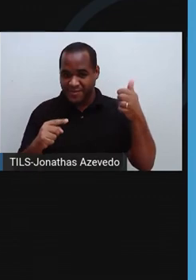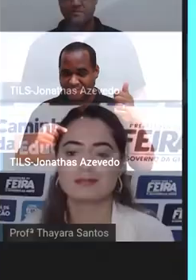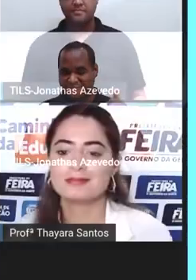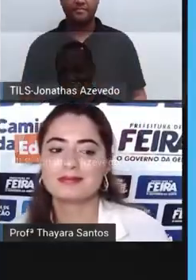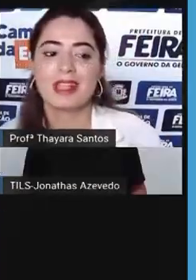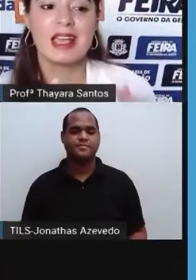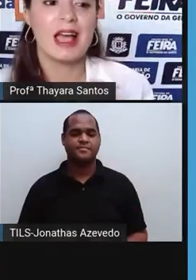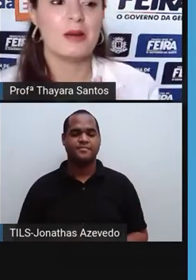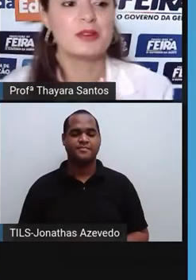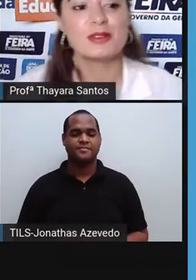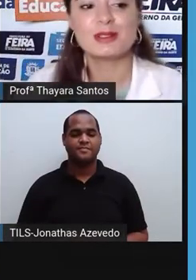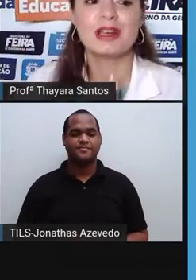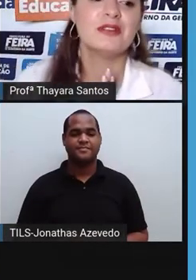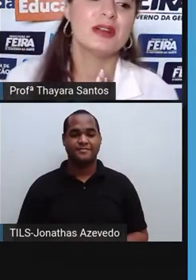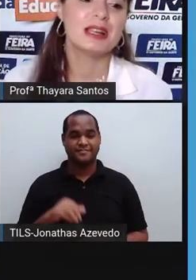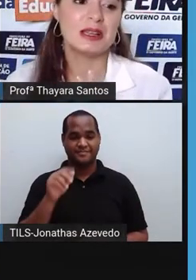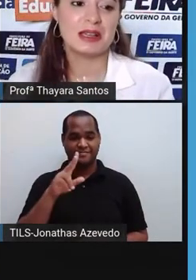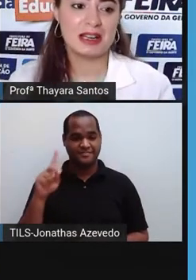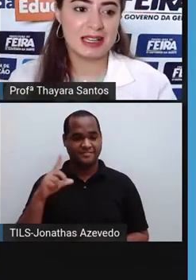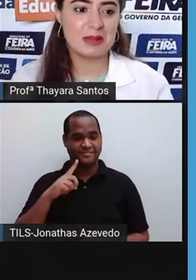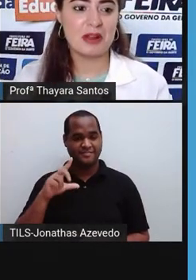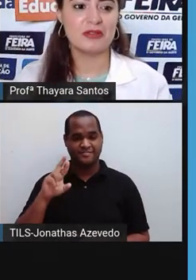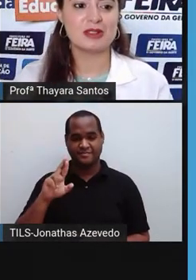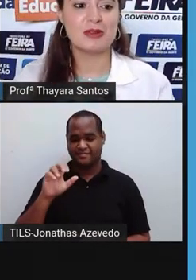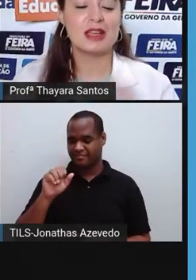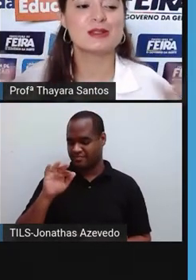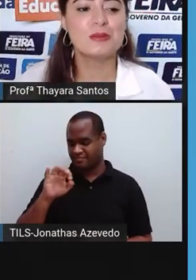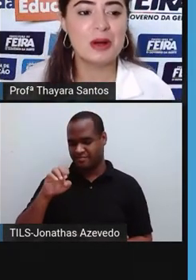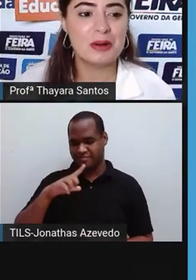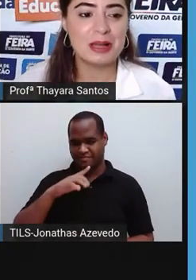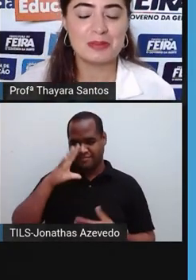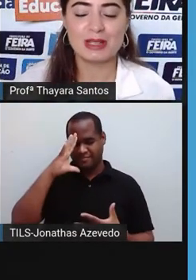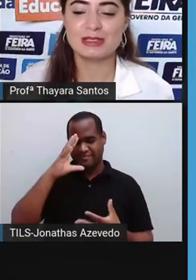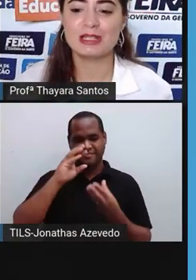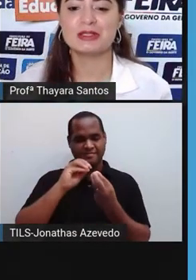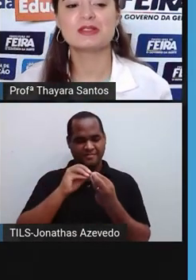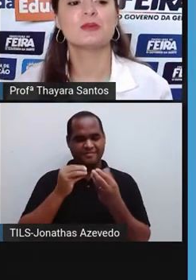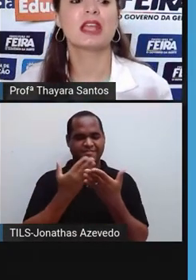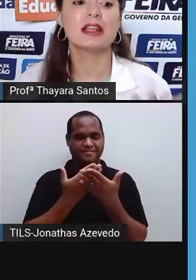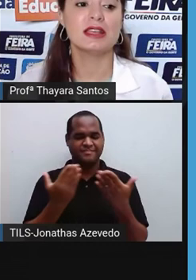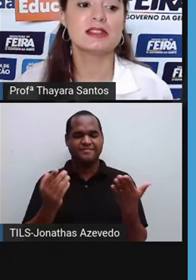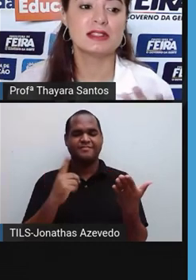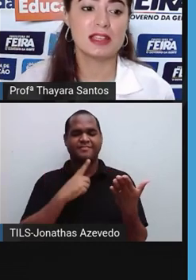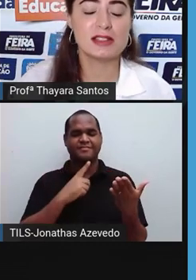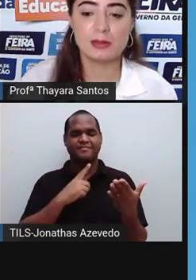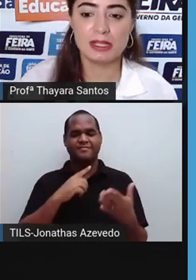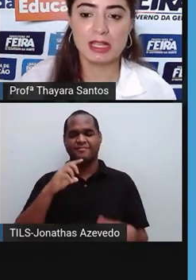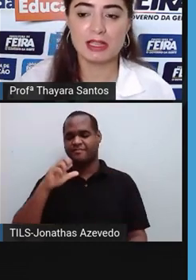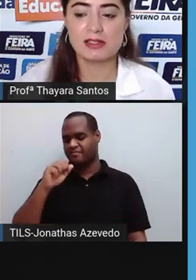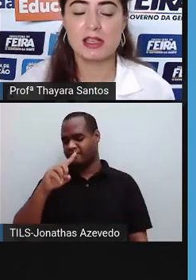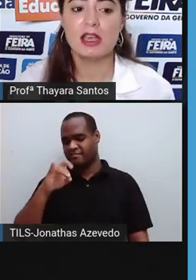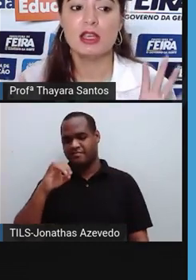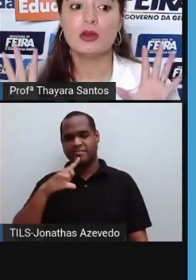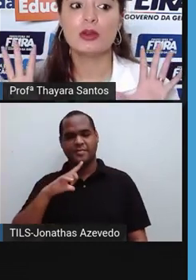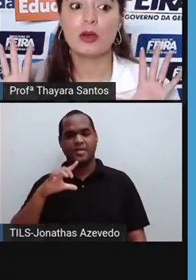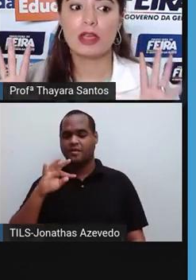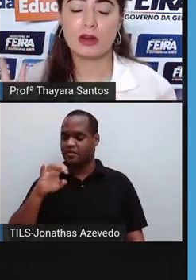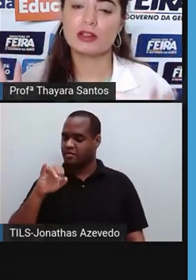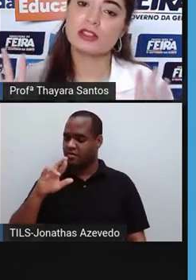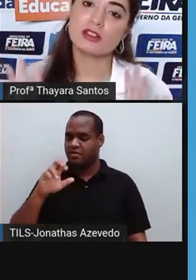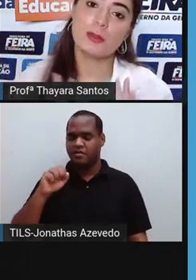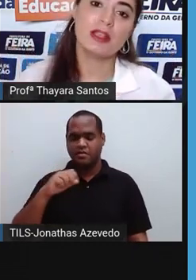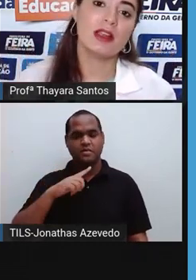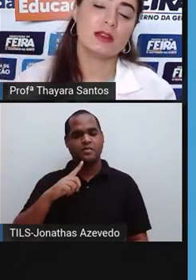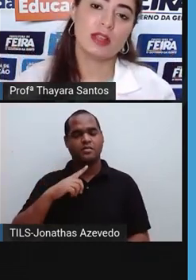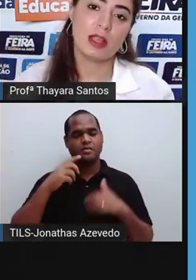tchauzinho! A professora Rafaela Lima fez um resumão aí pra gente sobre cadeias e teias alimentares. E o que eu quero